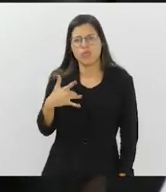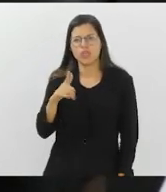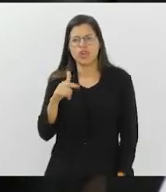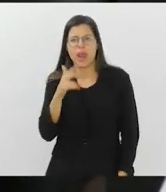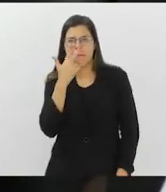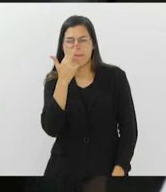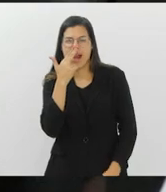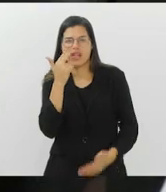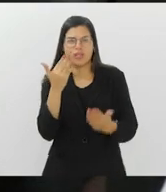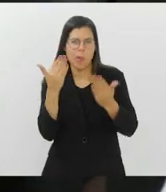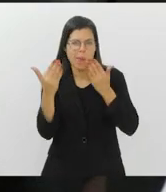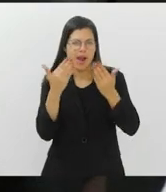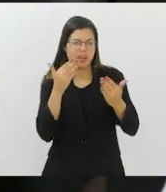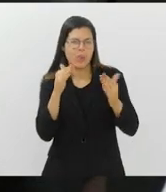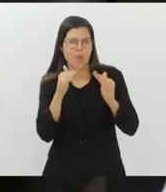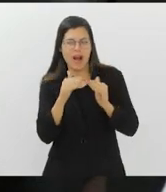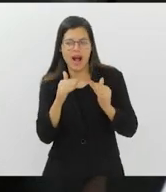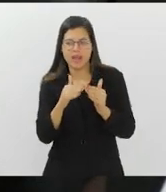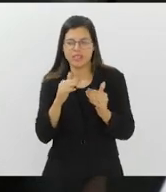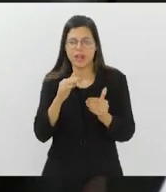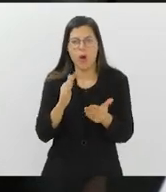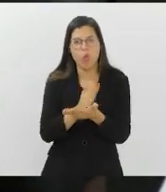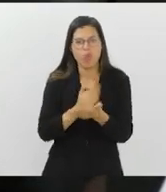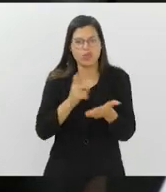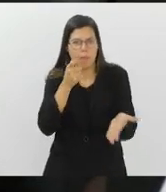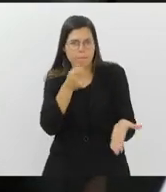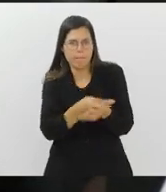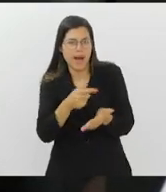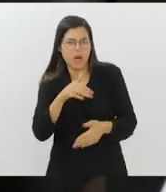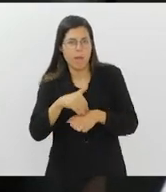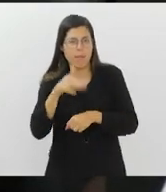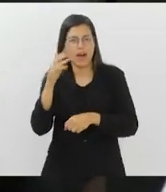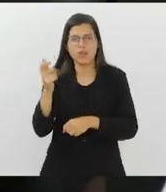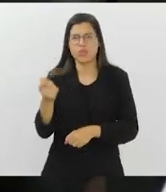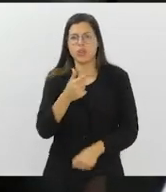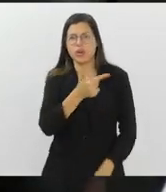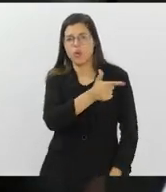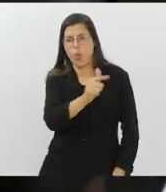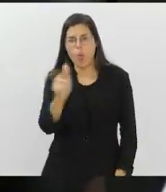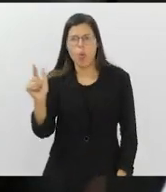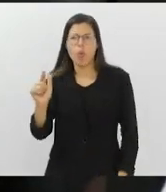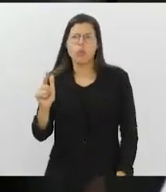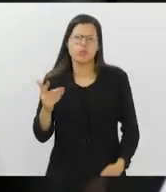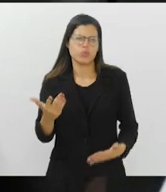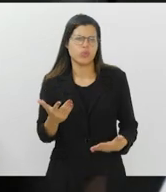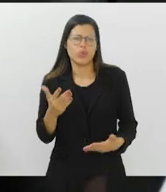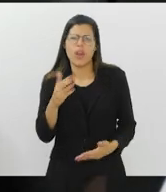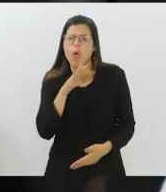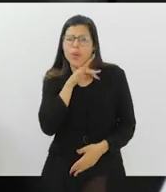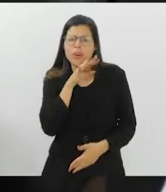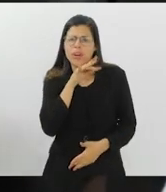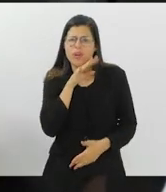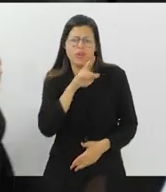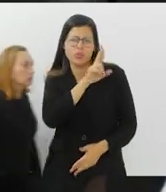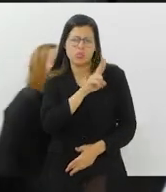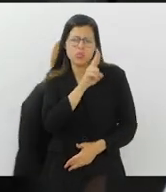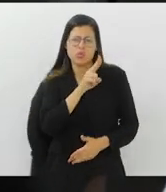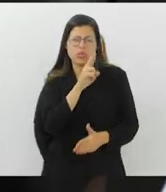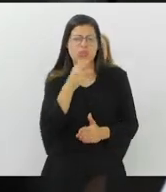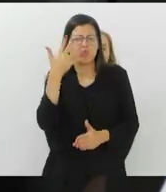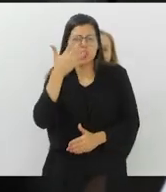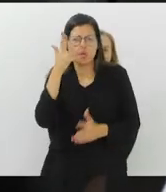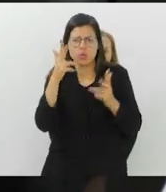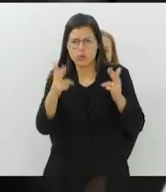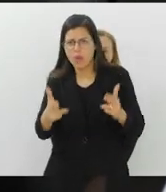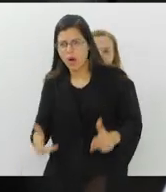os outros. Aliás, é o mesmo PowerPoint que eles usam em todas as apresentações. Já está ficando ridículo. Tinha que mudar isso, pelo amor de Deus, porque já não tem